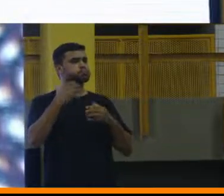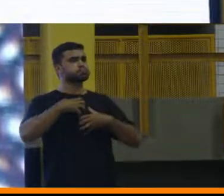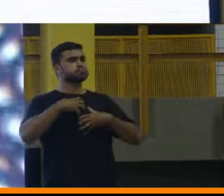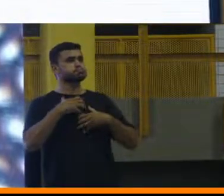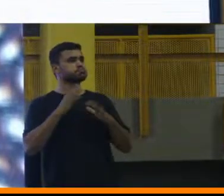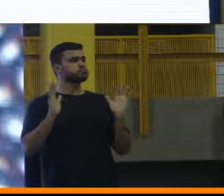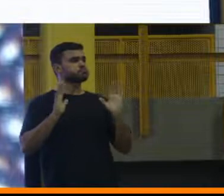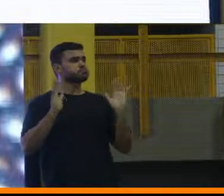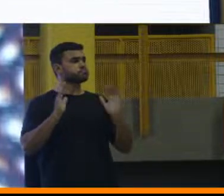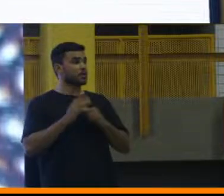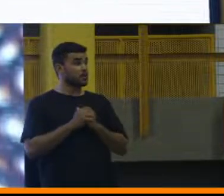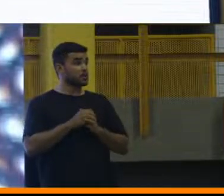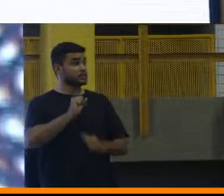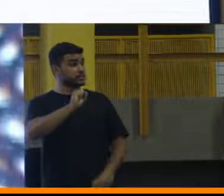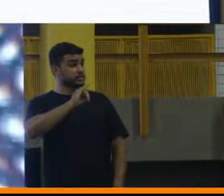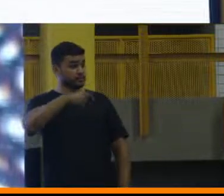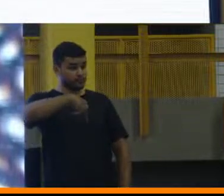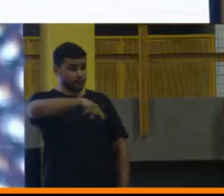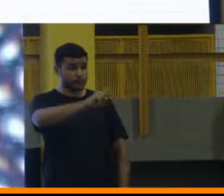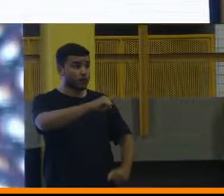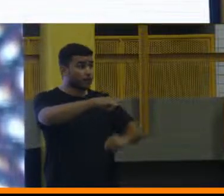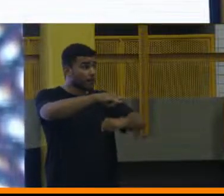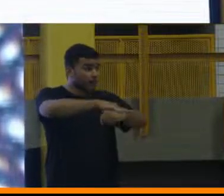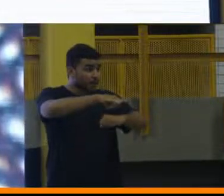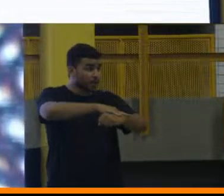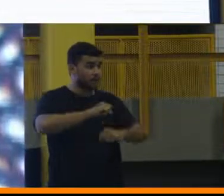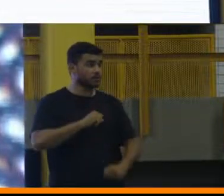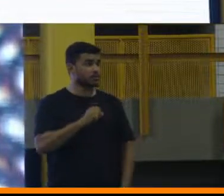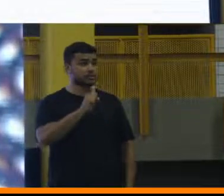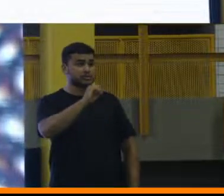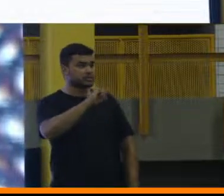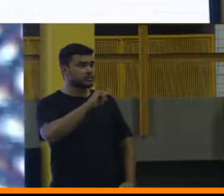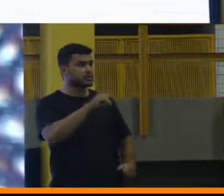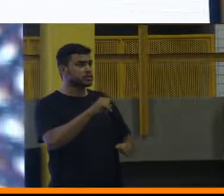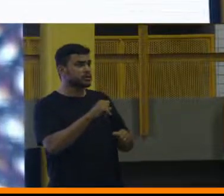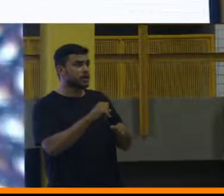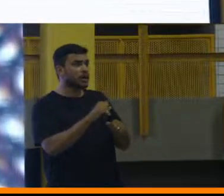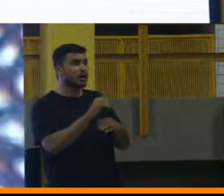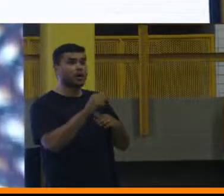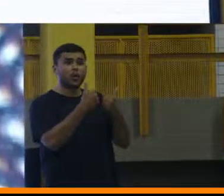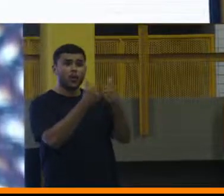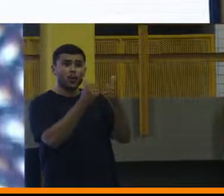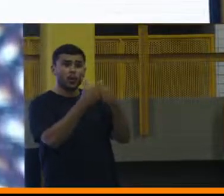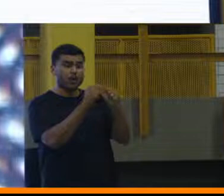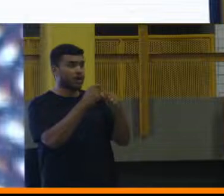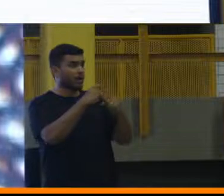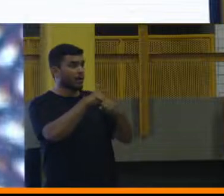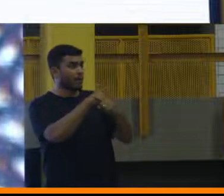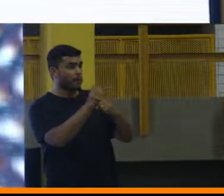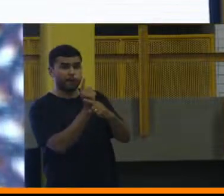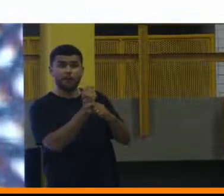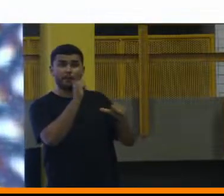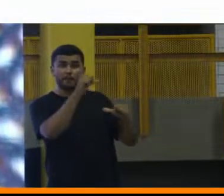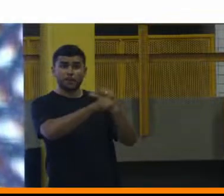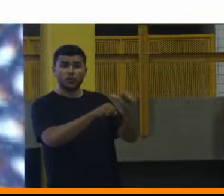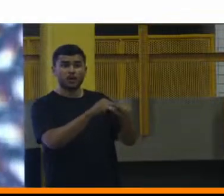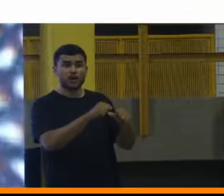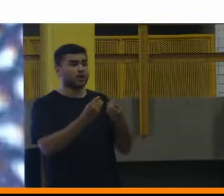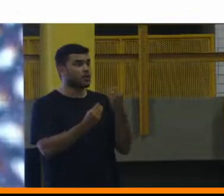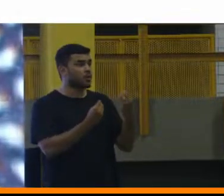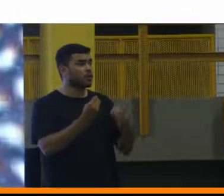frear, se ele mudar de velocidade, a sua vida está desgraçada ali dentro do ônibus.